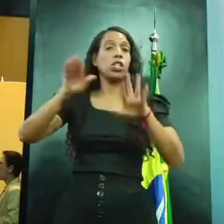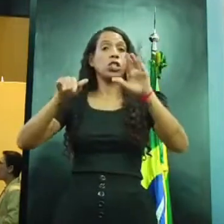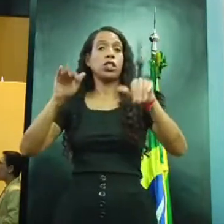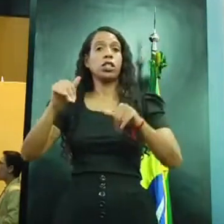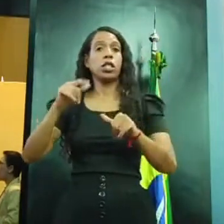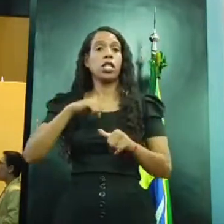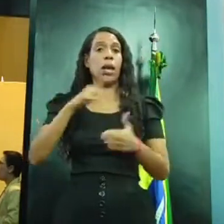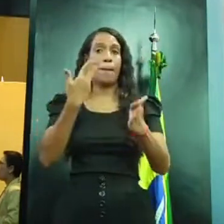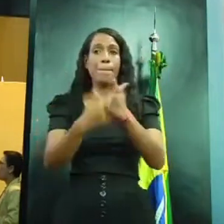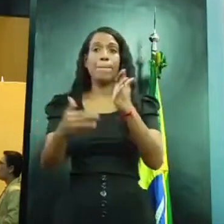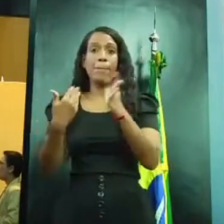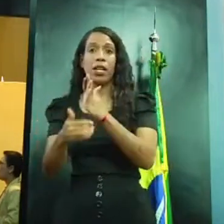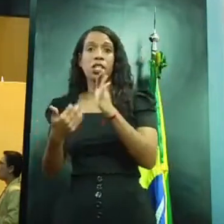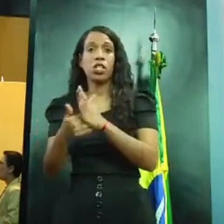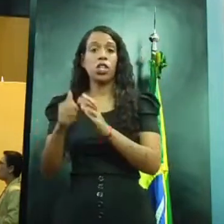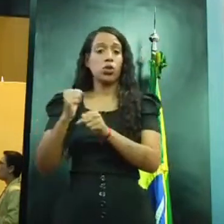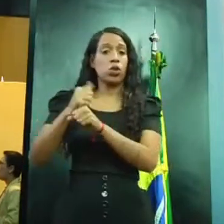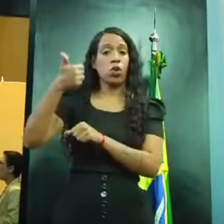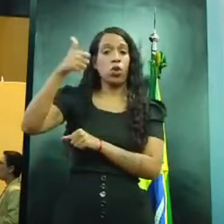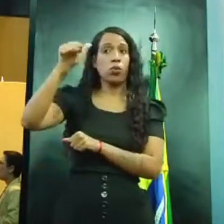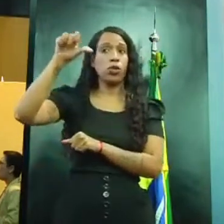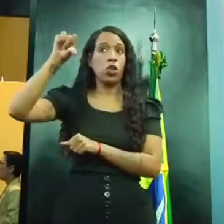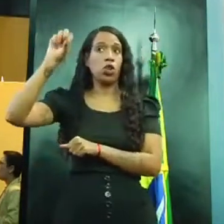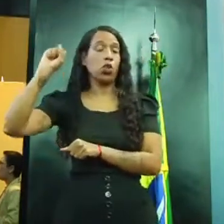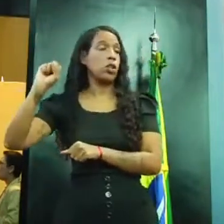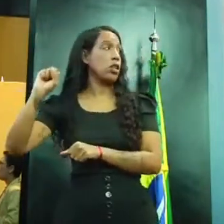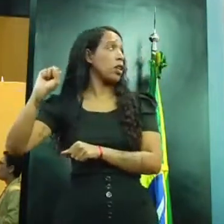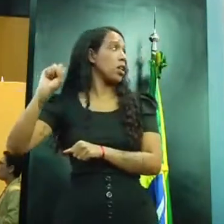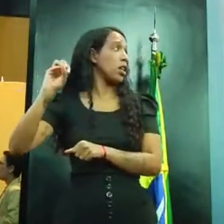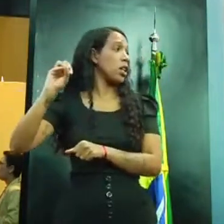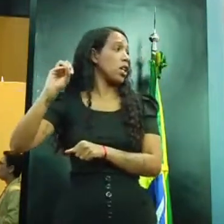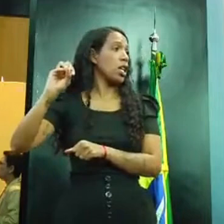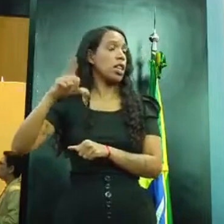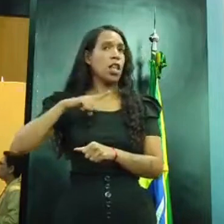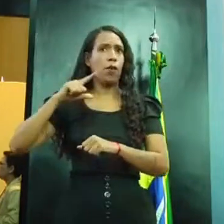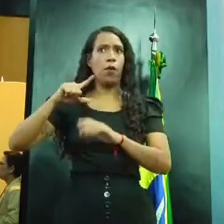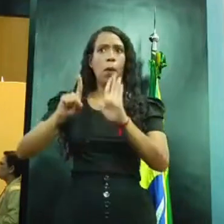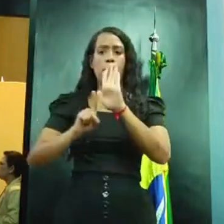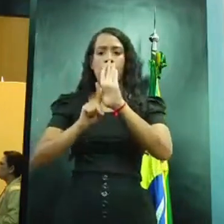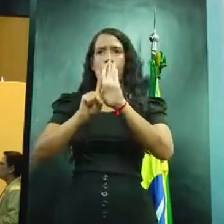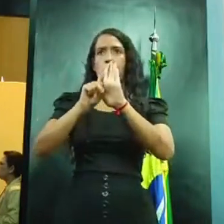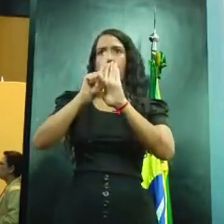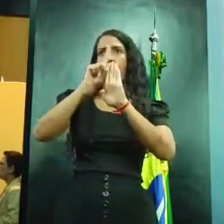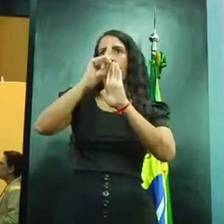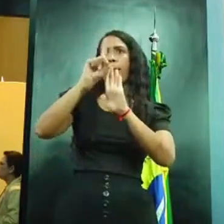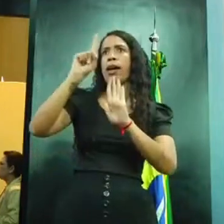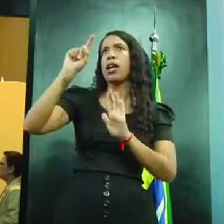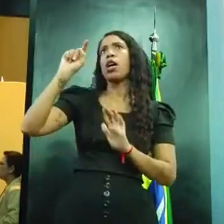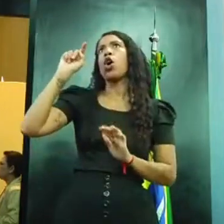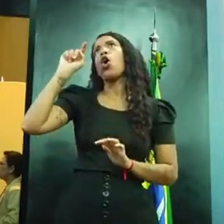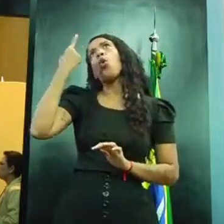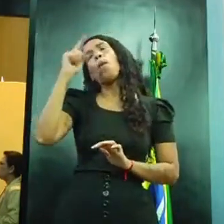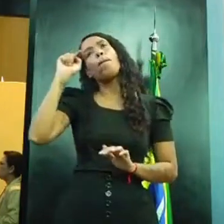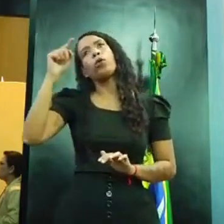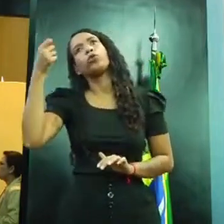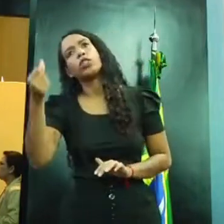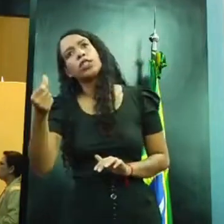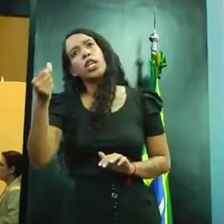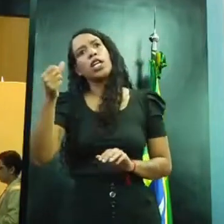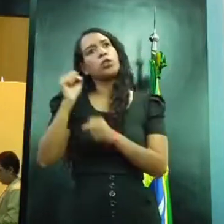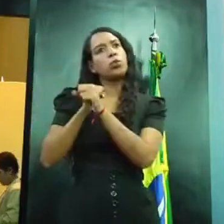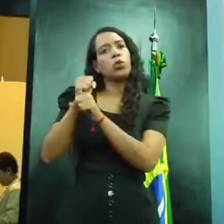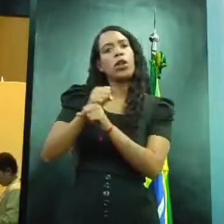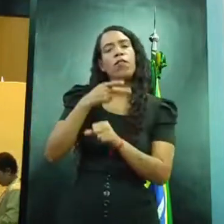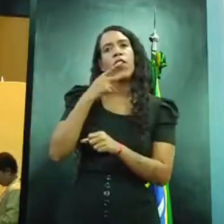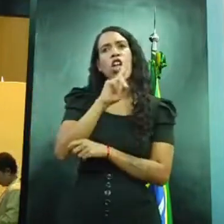década perdida, que é a década de 80, nós tivemos na década de 80 um crescimento médio de 1,6 por ano. E era